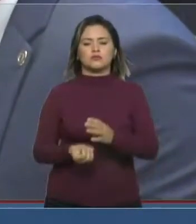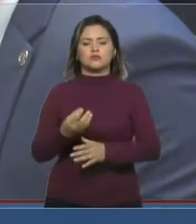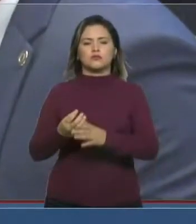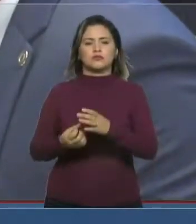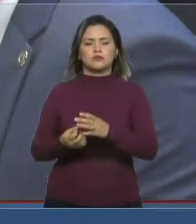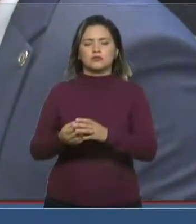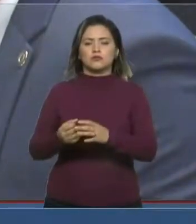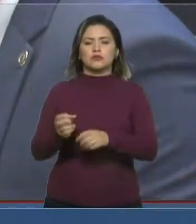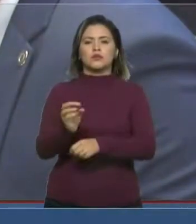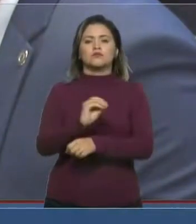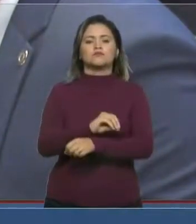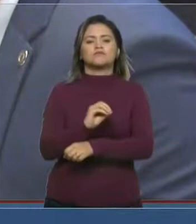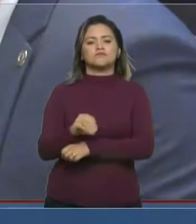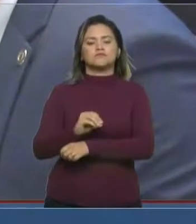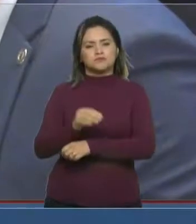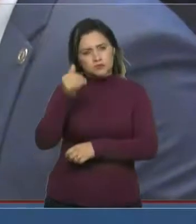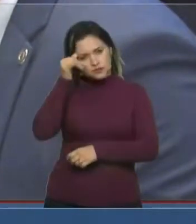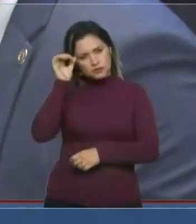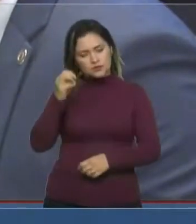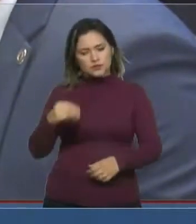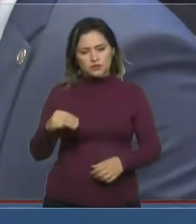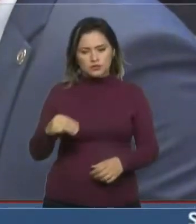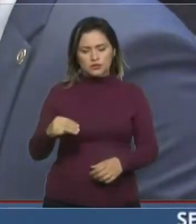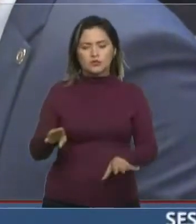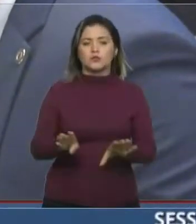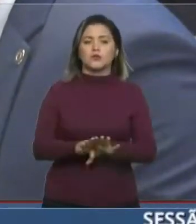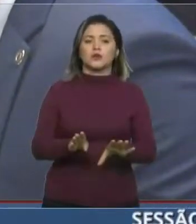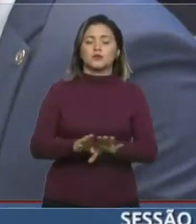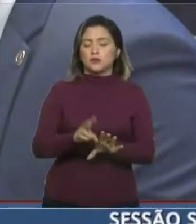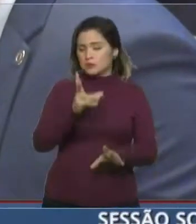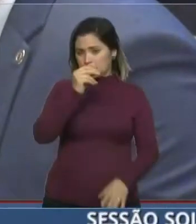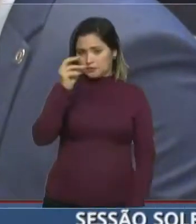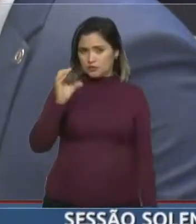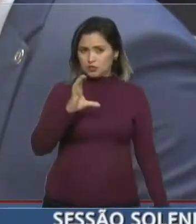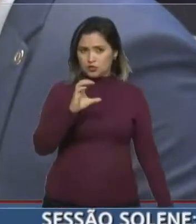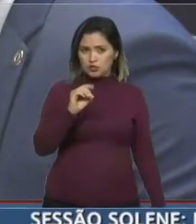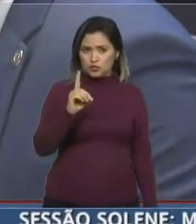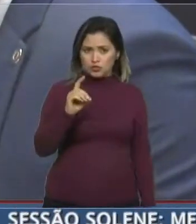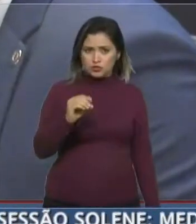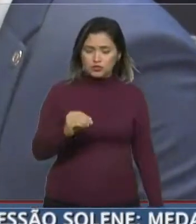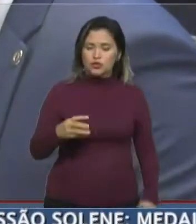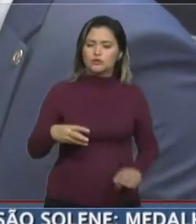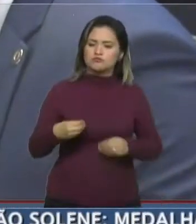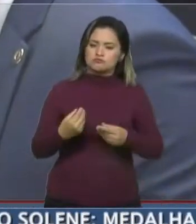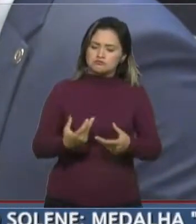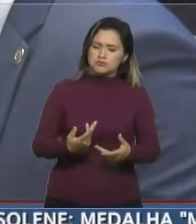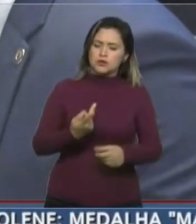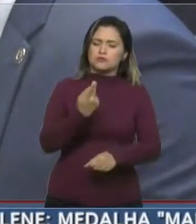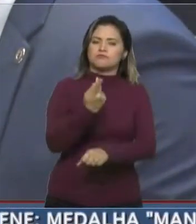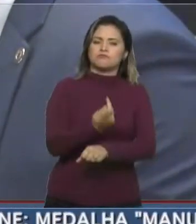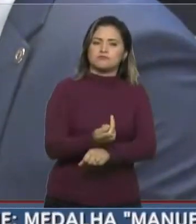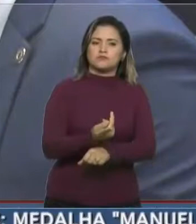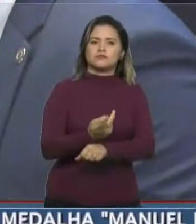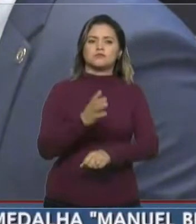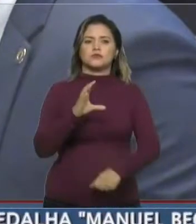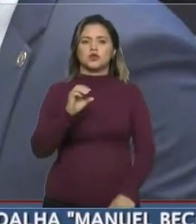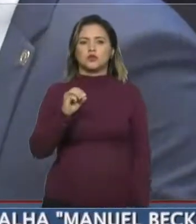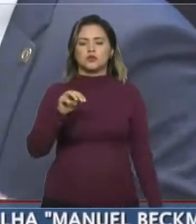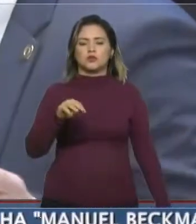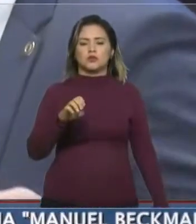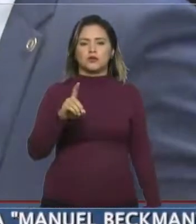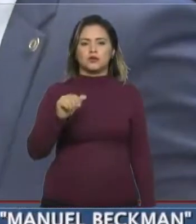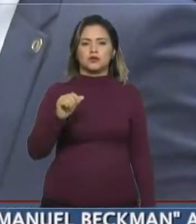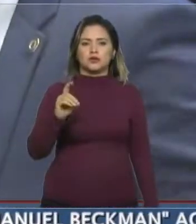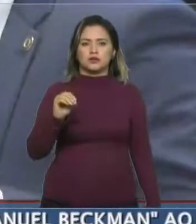como personalidade de destaque pela Prefeitura de Codó, quando de seu centenário, Comendador do Mérito Judiciário do Trabalho, pelo